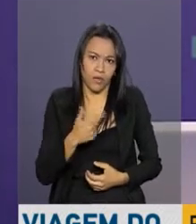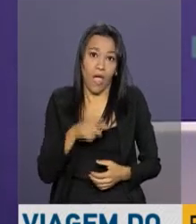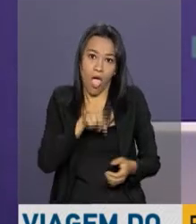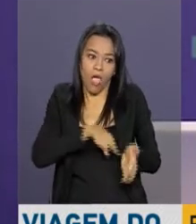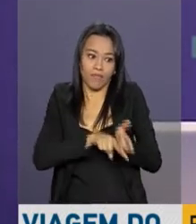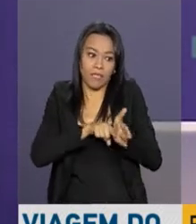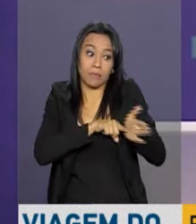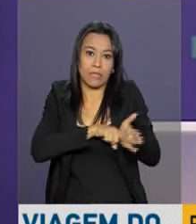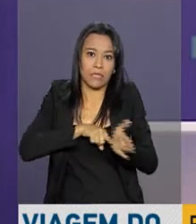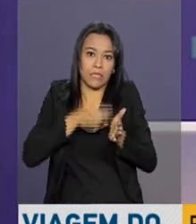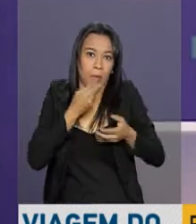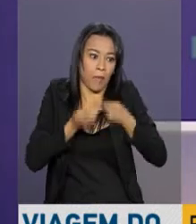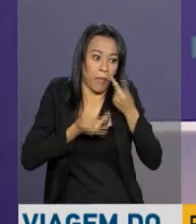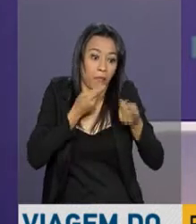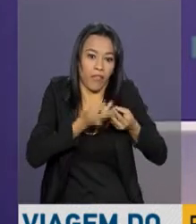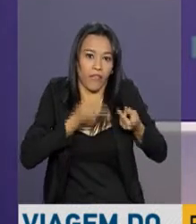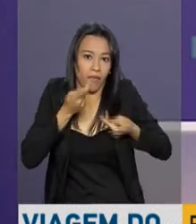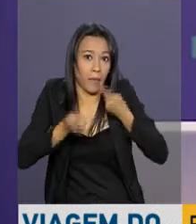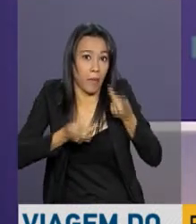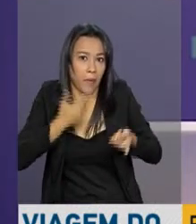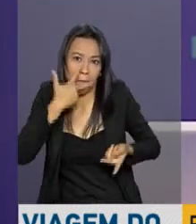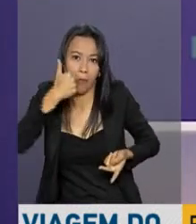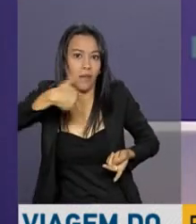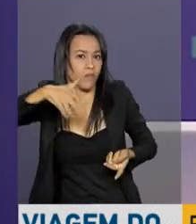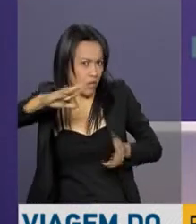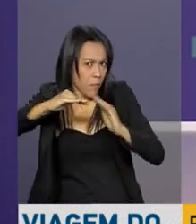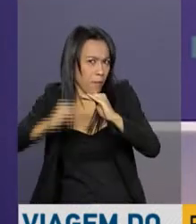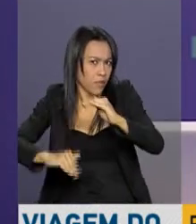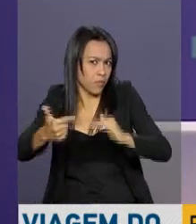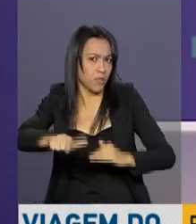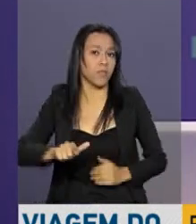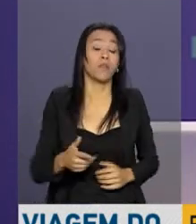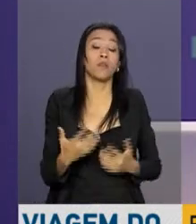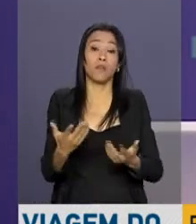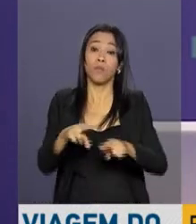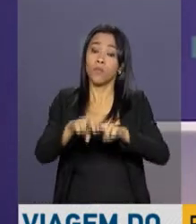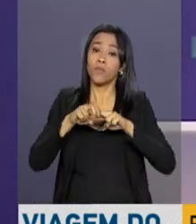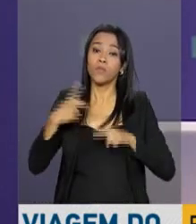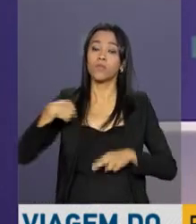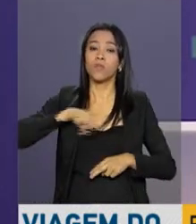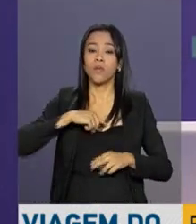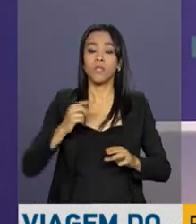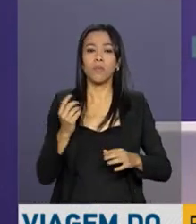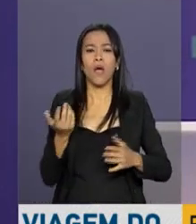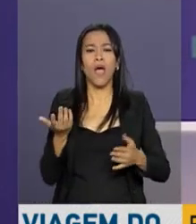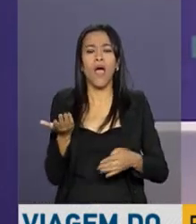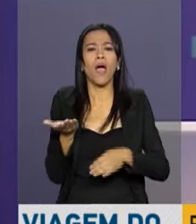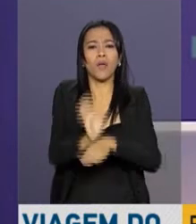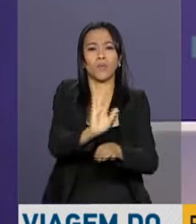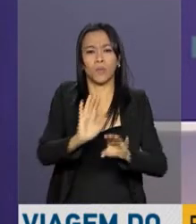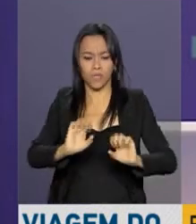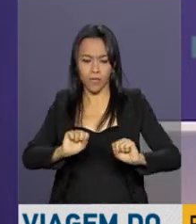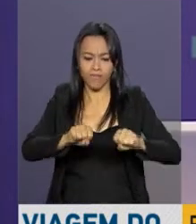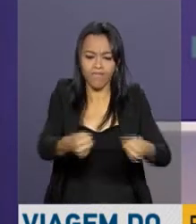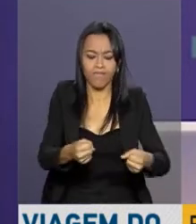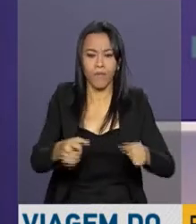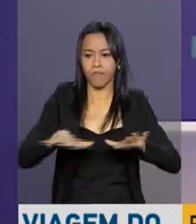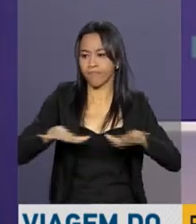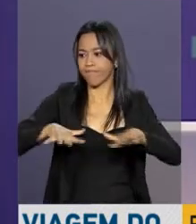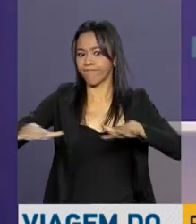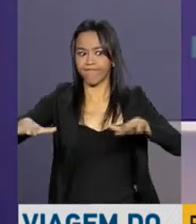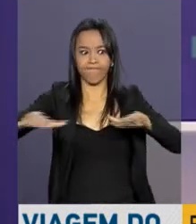os analistas. Portanto, nós estamos ajudando a recuperar o dinamismo da economia.